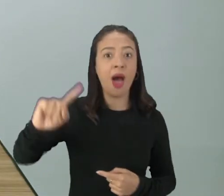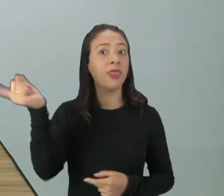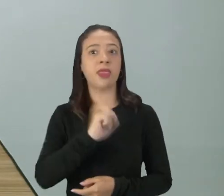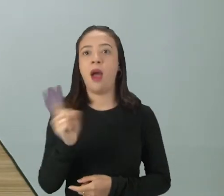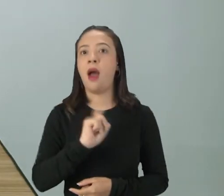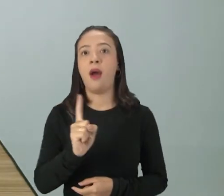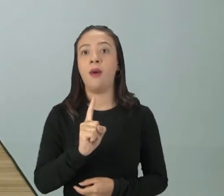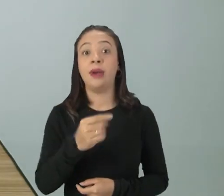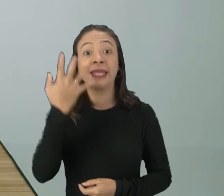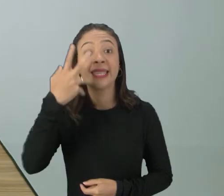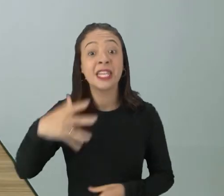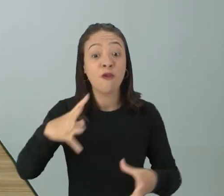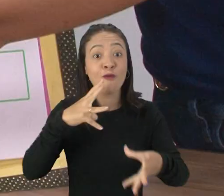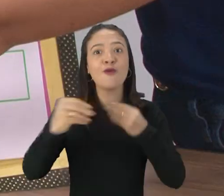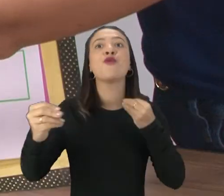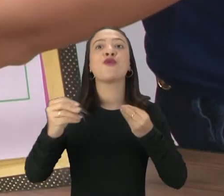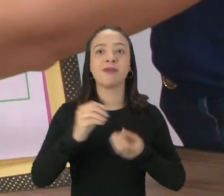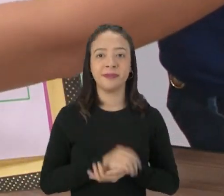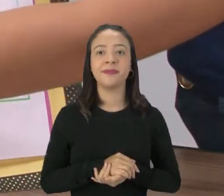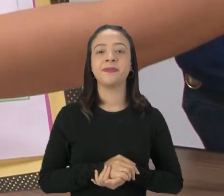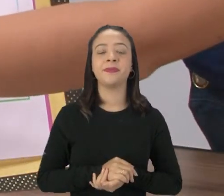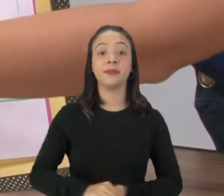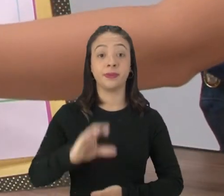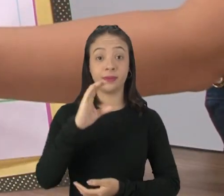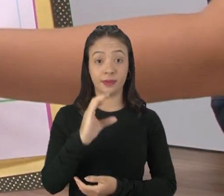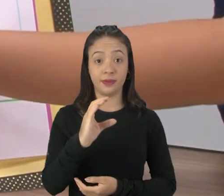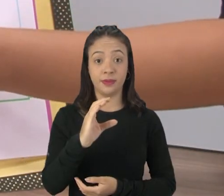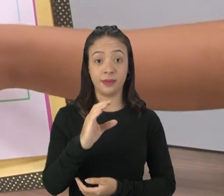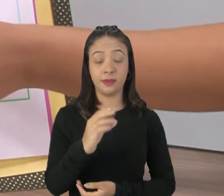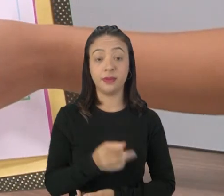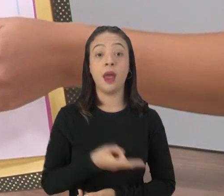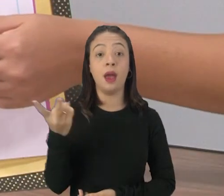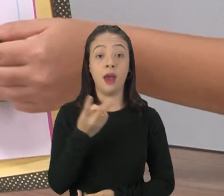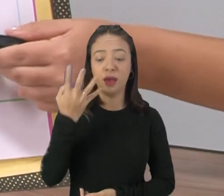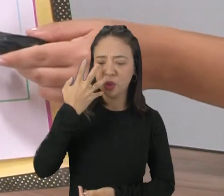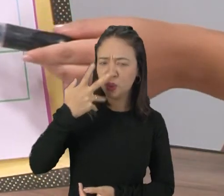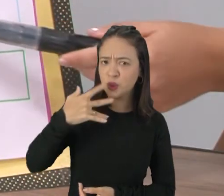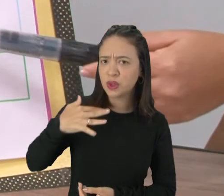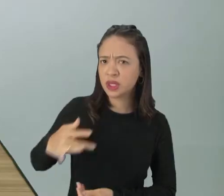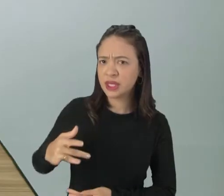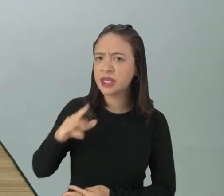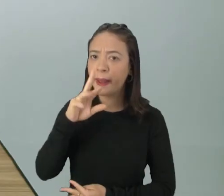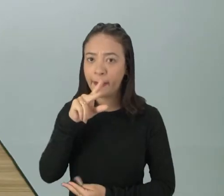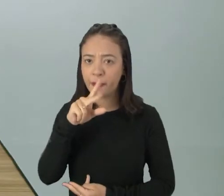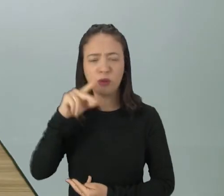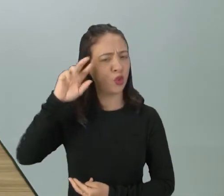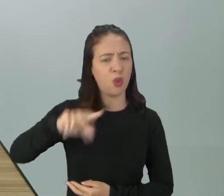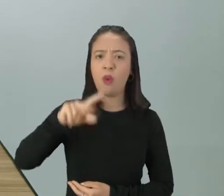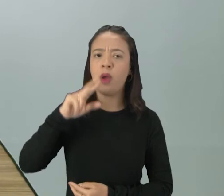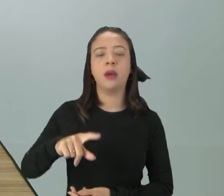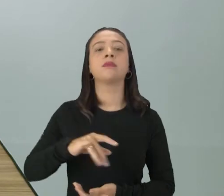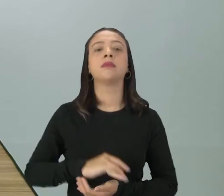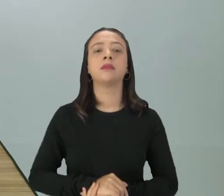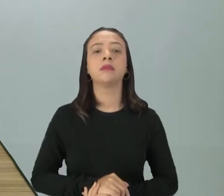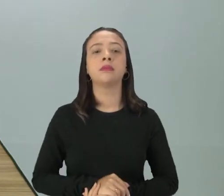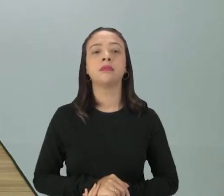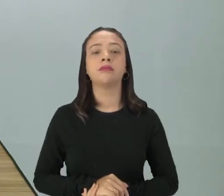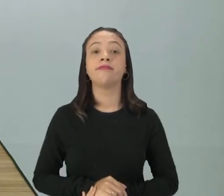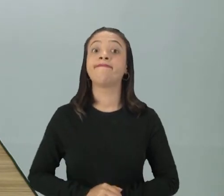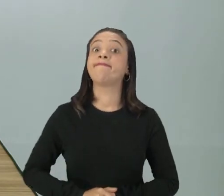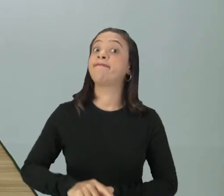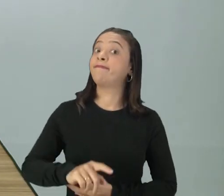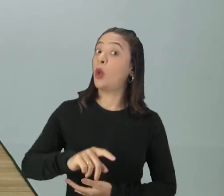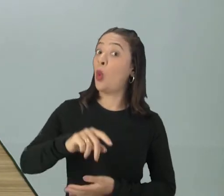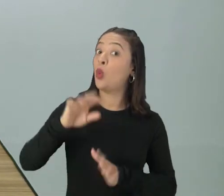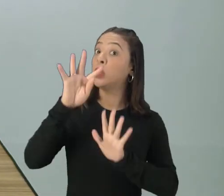fugiram de lá. C. As duas crianças não eram irmãos. O texto conta que as